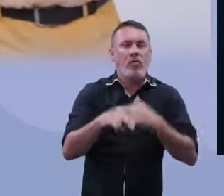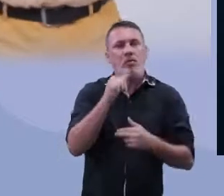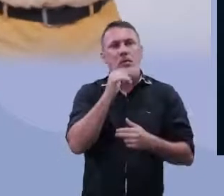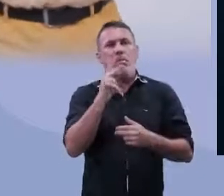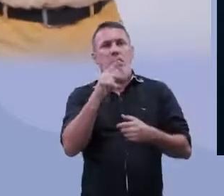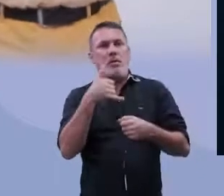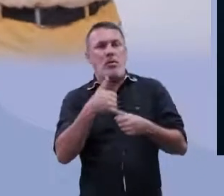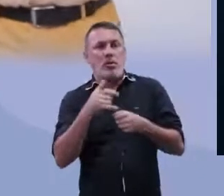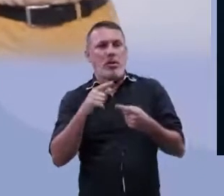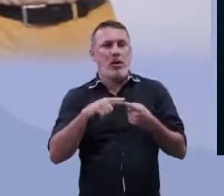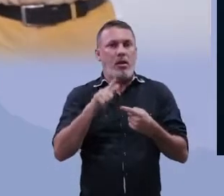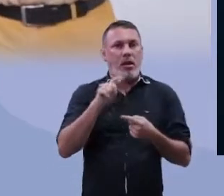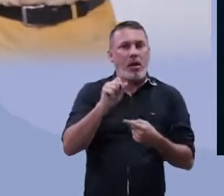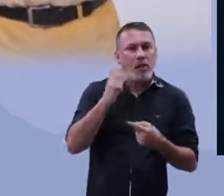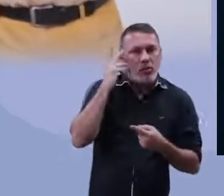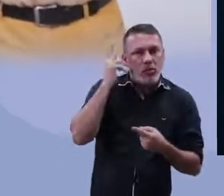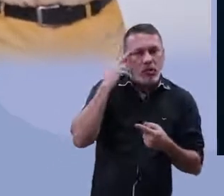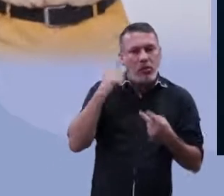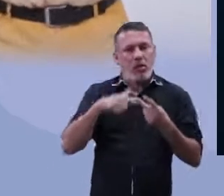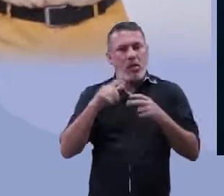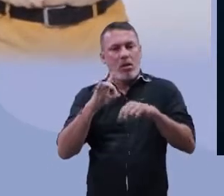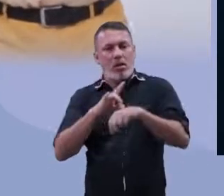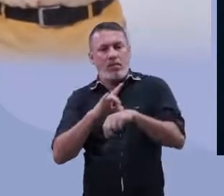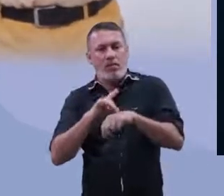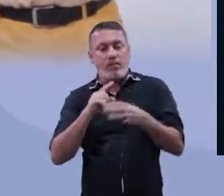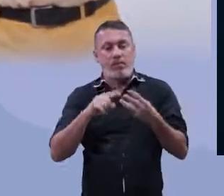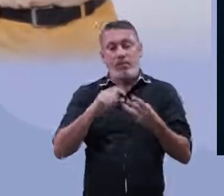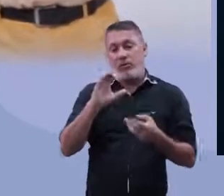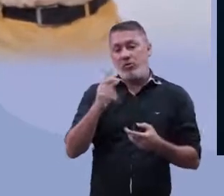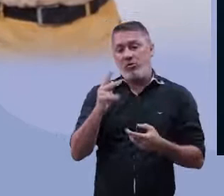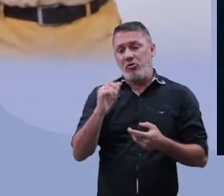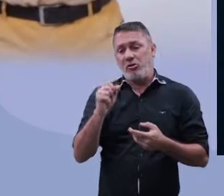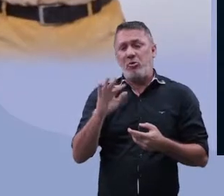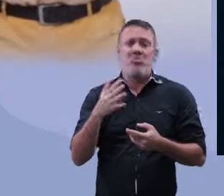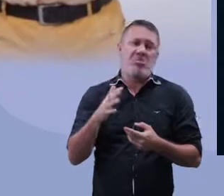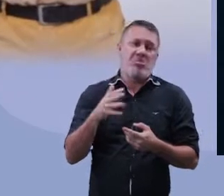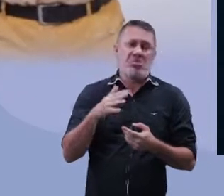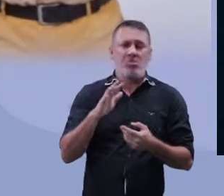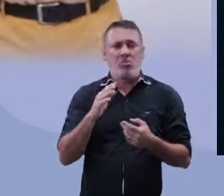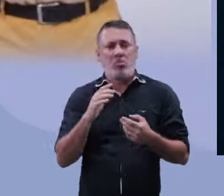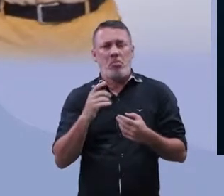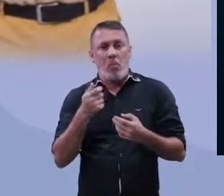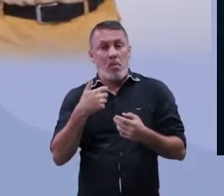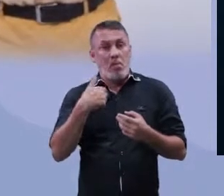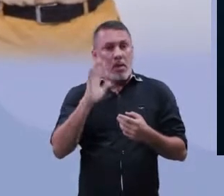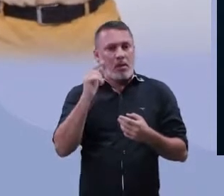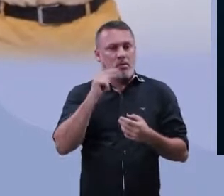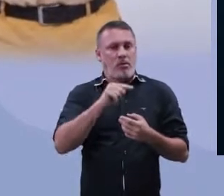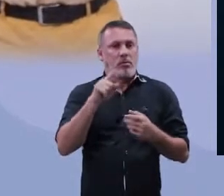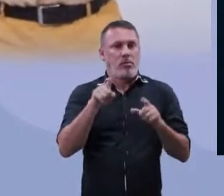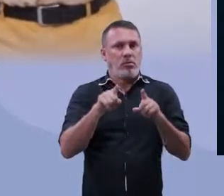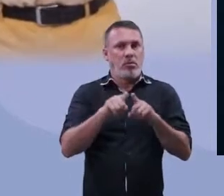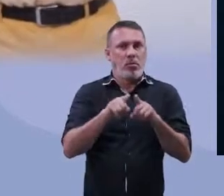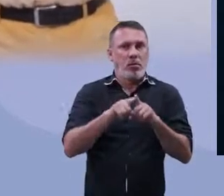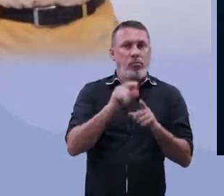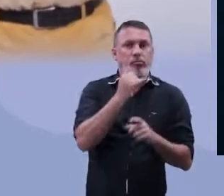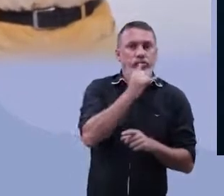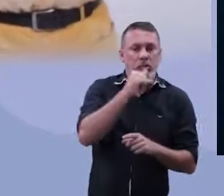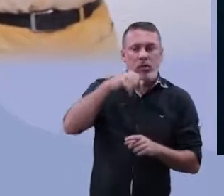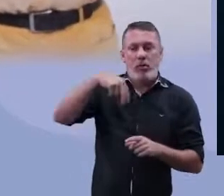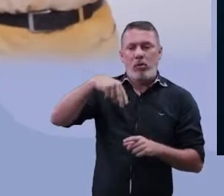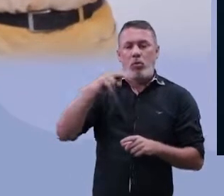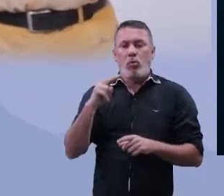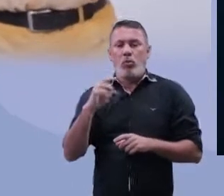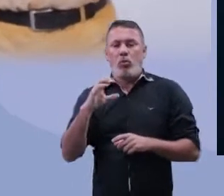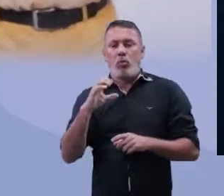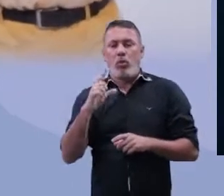petróleo, o gás natural, o carvão, o xisto, nem tanto, a energia nuclear, nem tanto, veremos